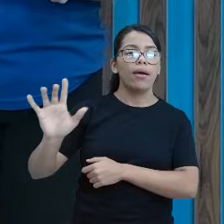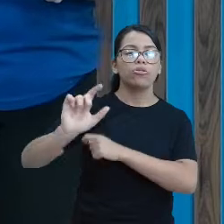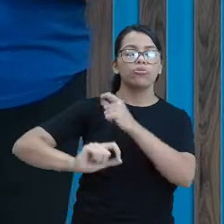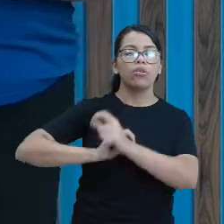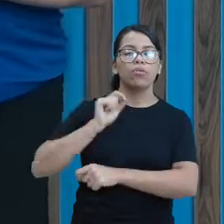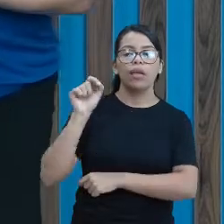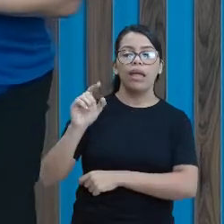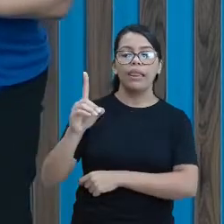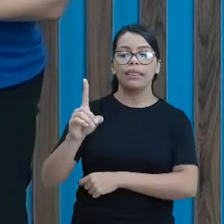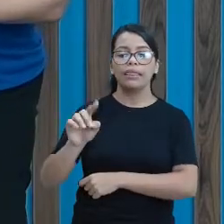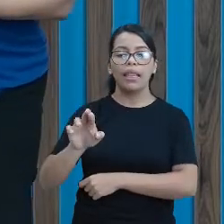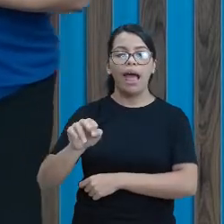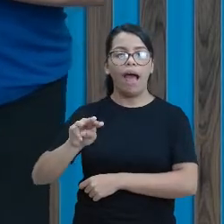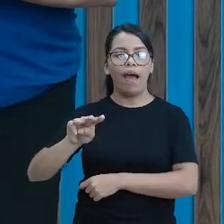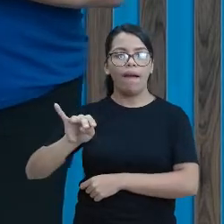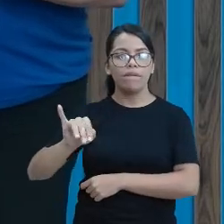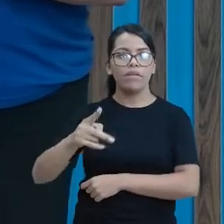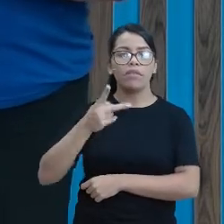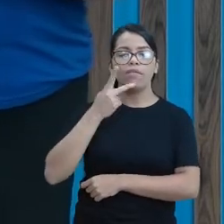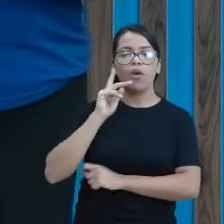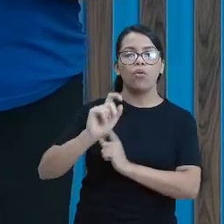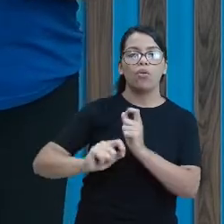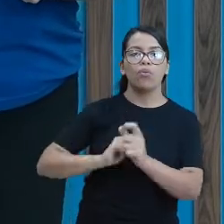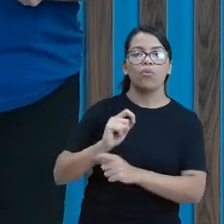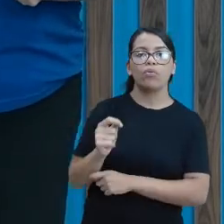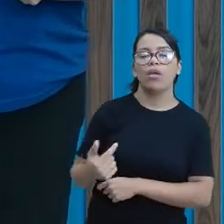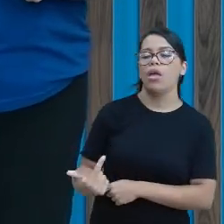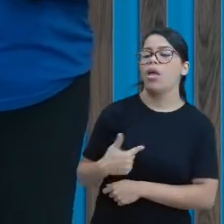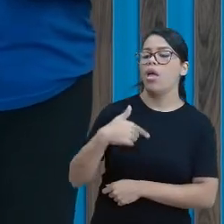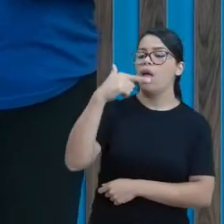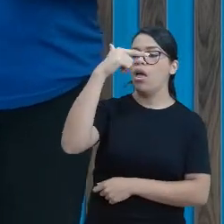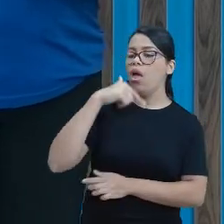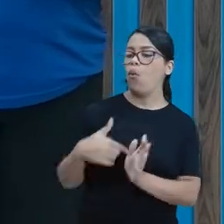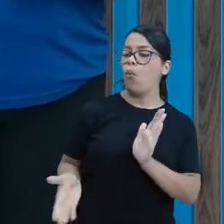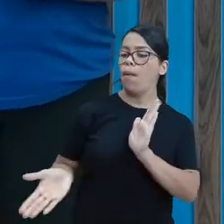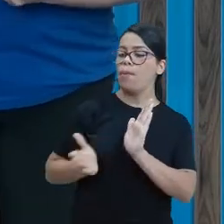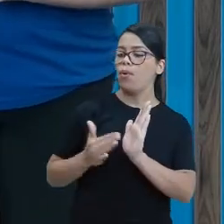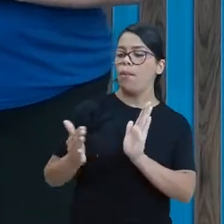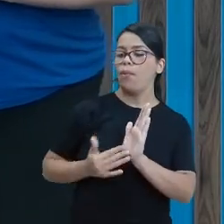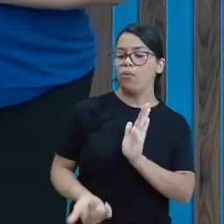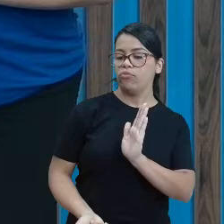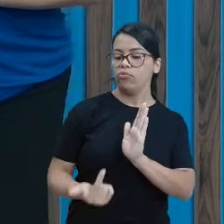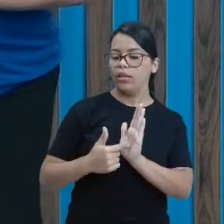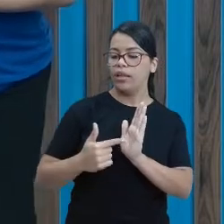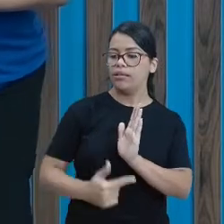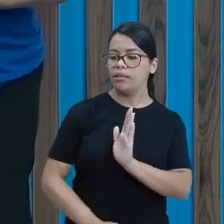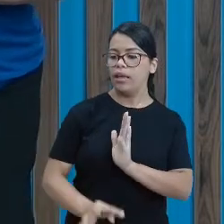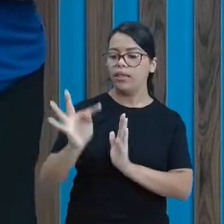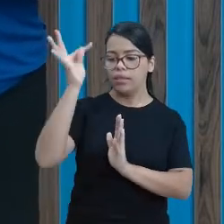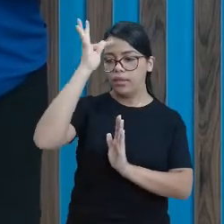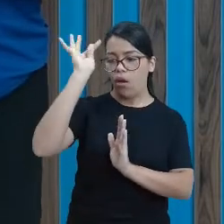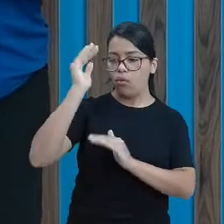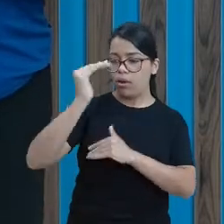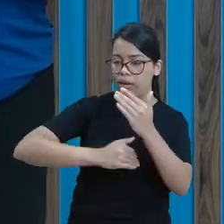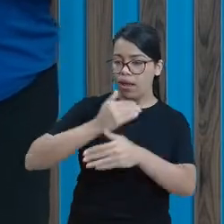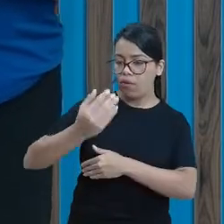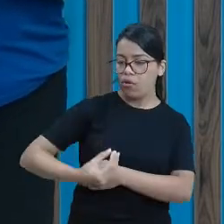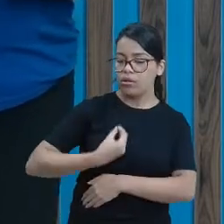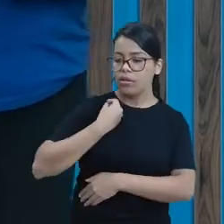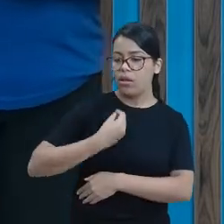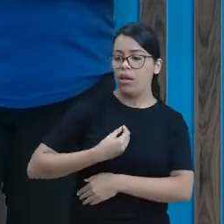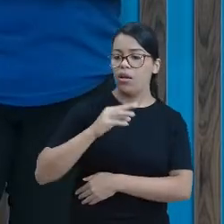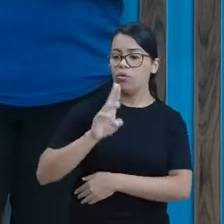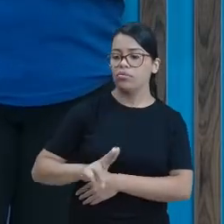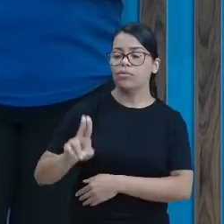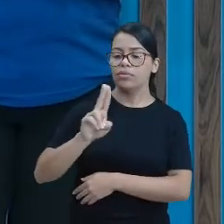que Darwin falou assim para as pessoas, ó, eu proponho essa teoria da evolução dos seres vivos através